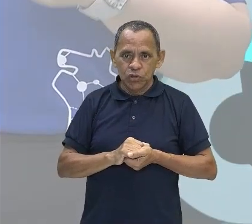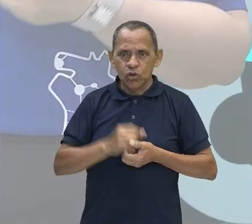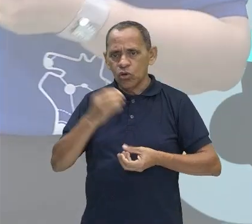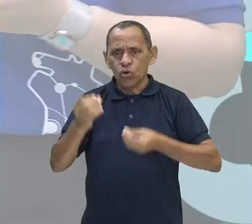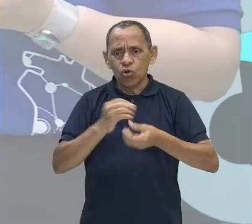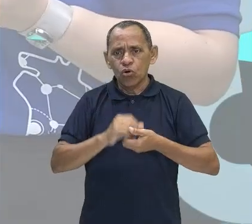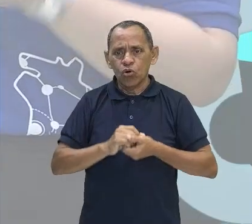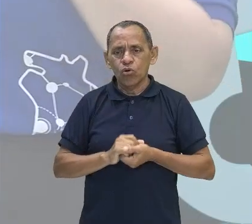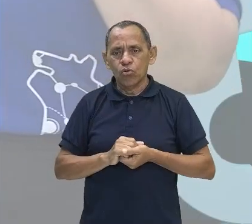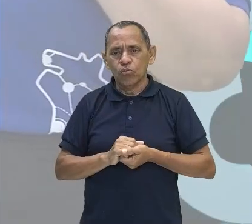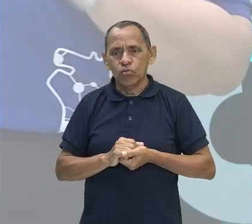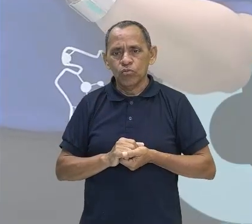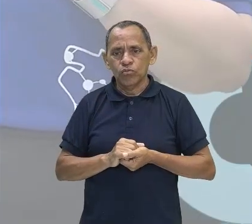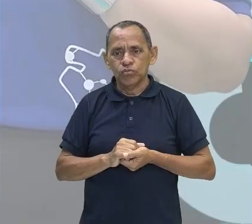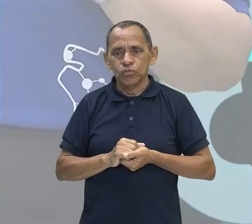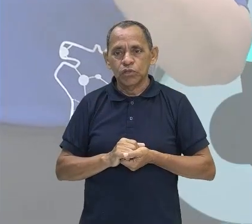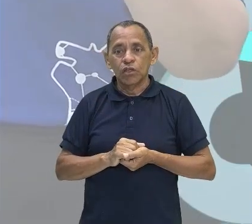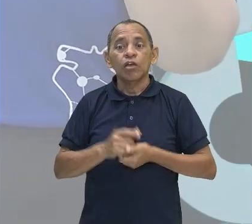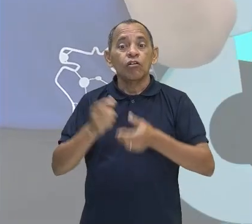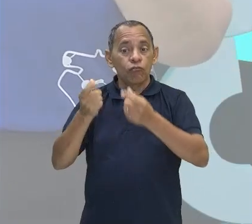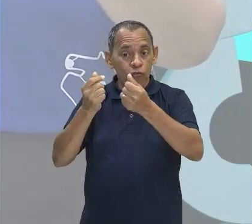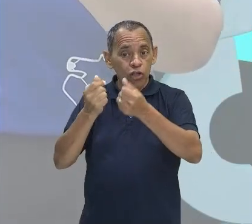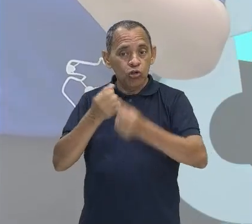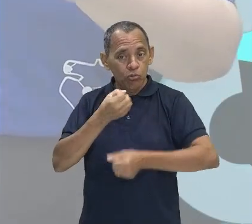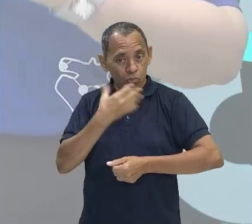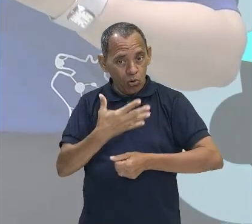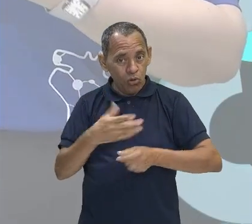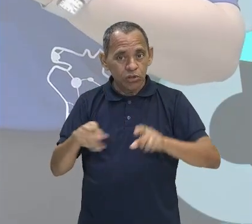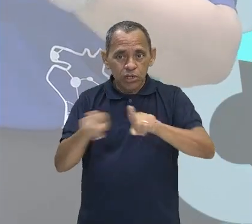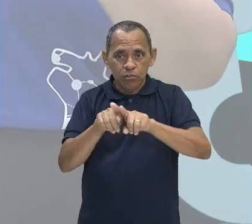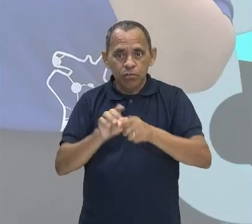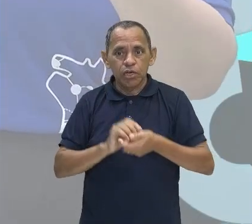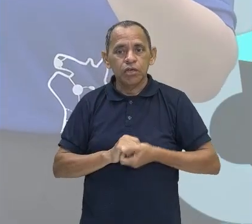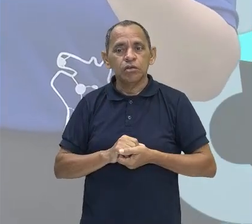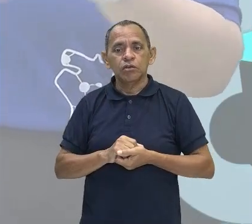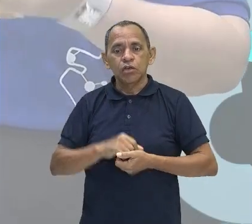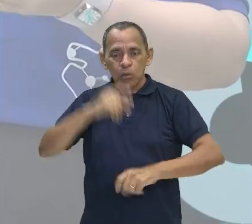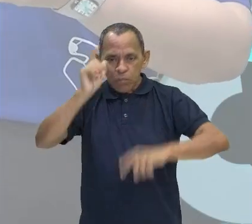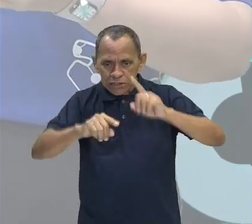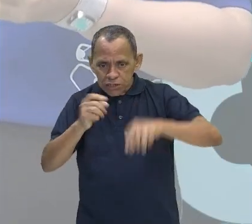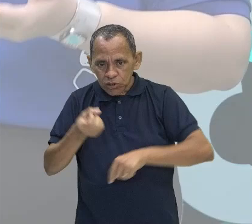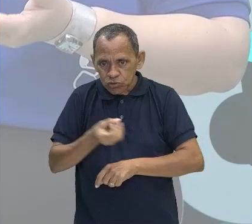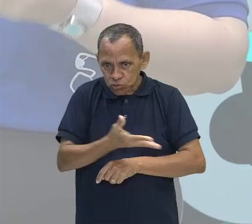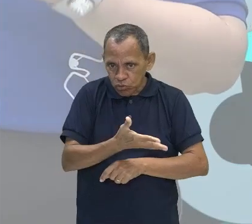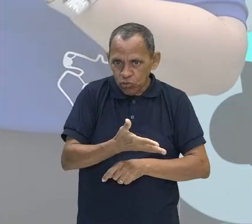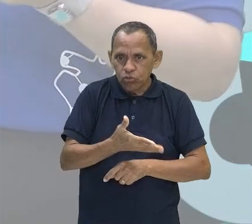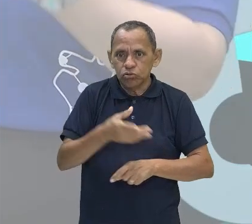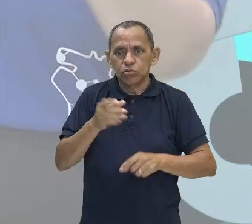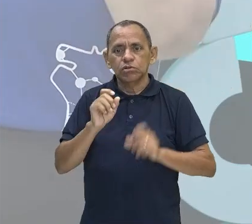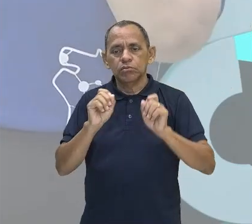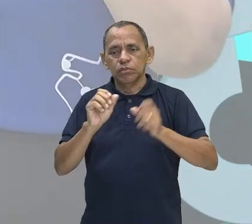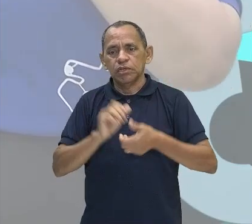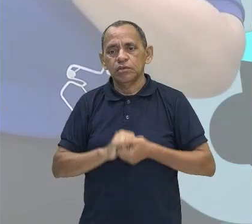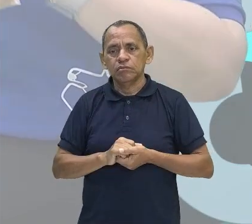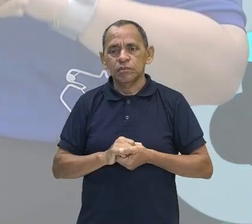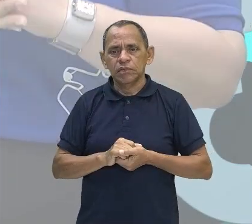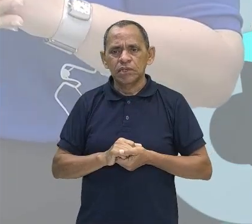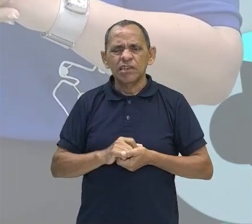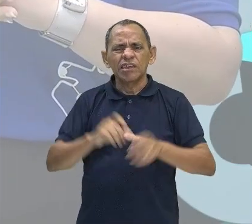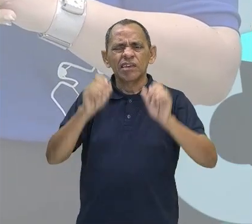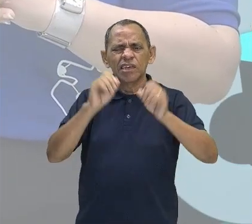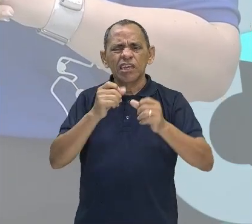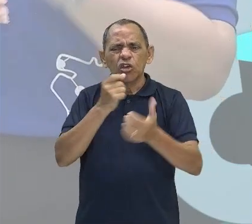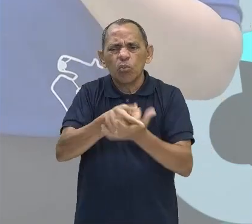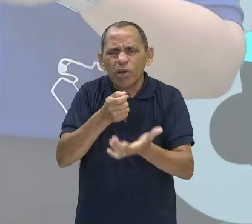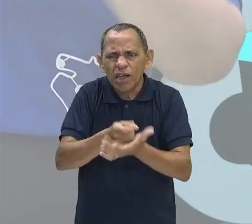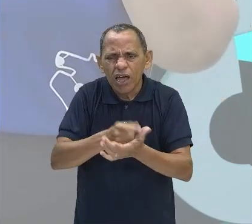lógica? Bem, preço acessível, o frescor do produto, né? Quem não quer comprar um produto com um preço